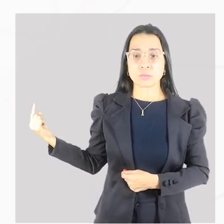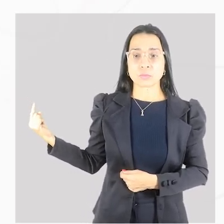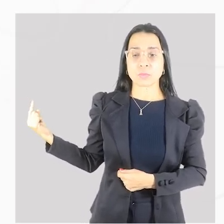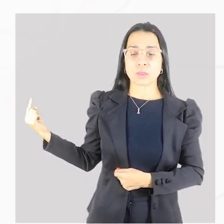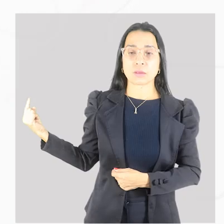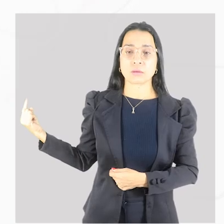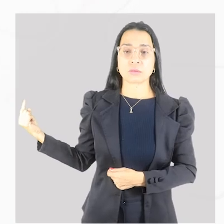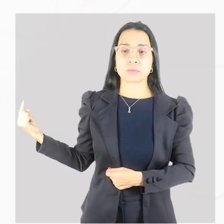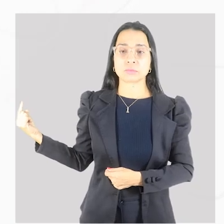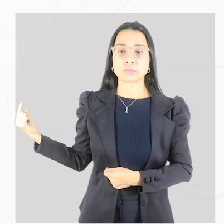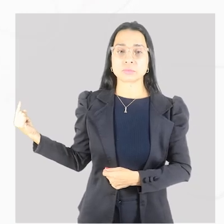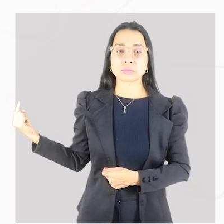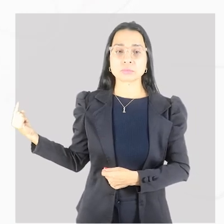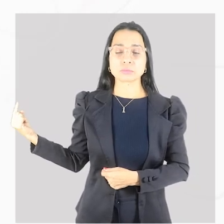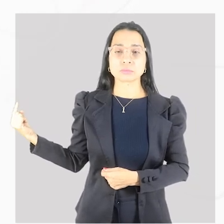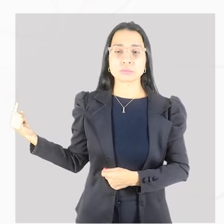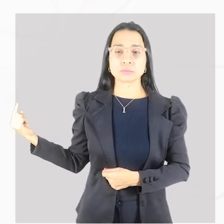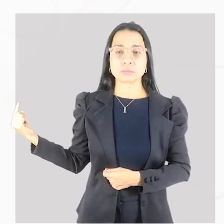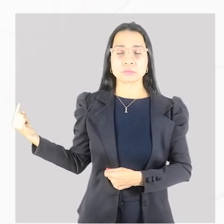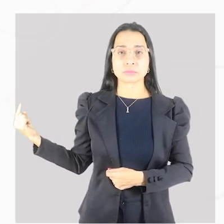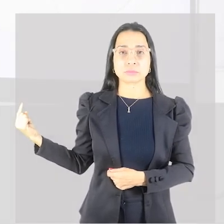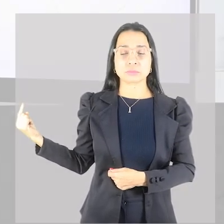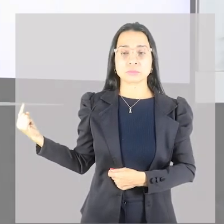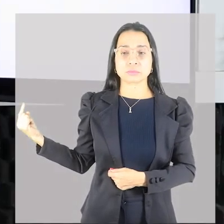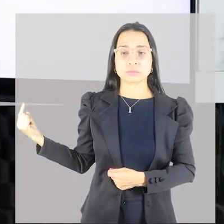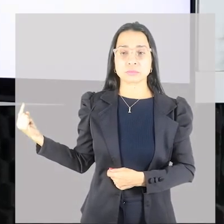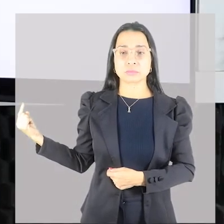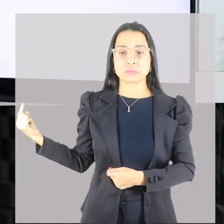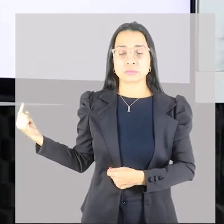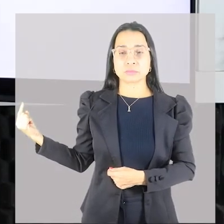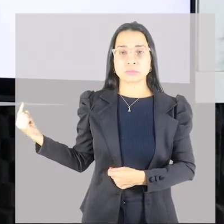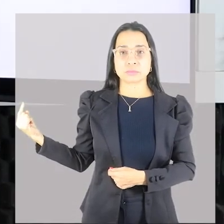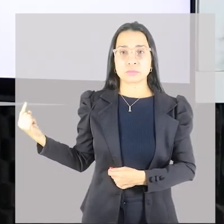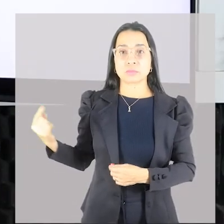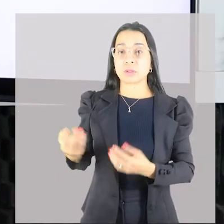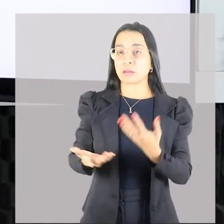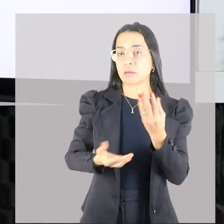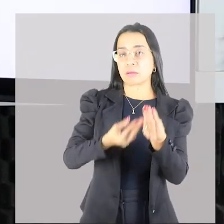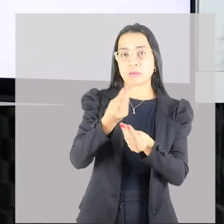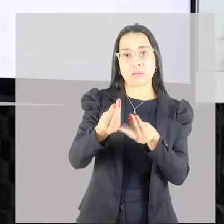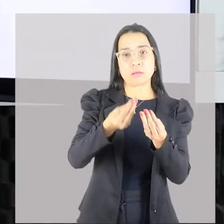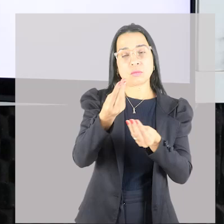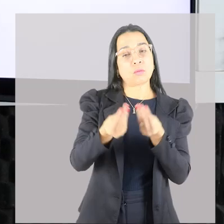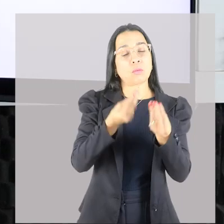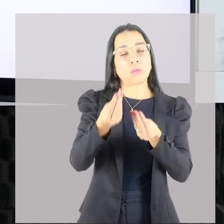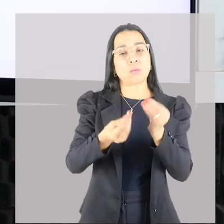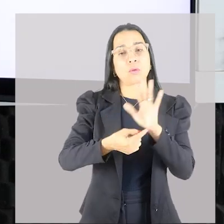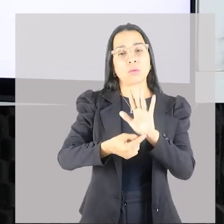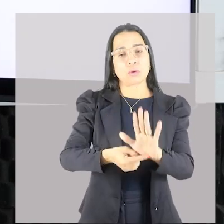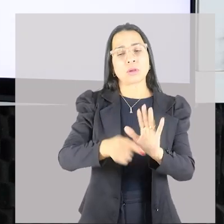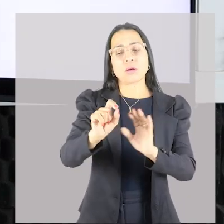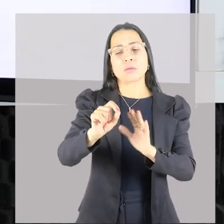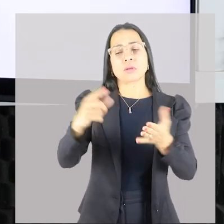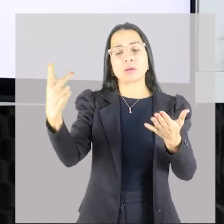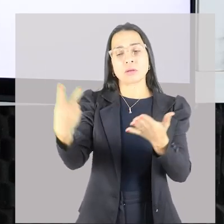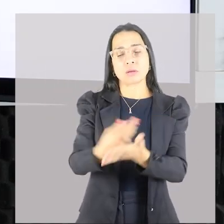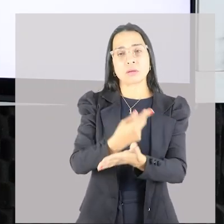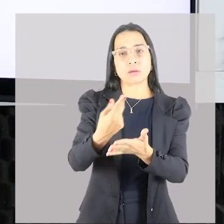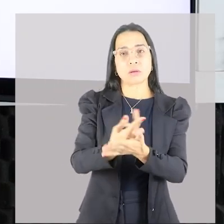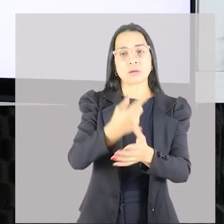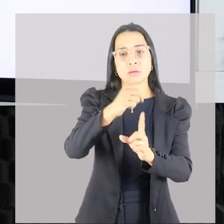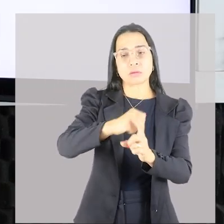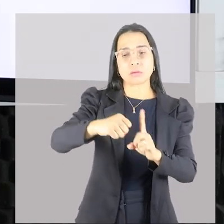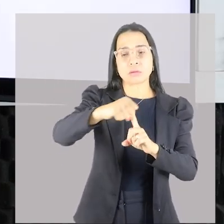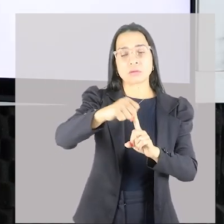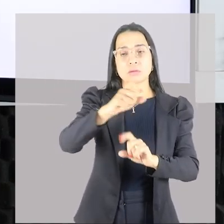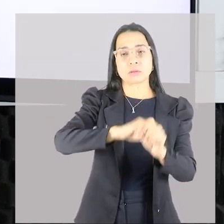governos para uma situação que é injusta ou insatisfatória. Então é uma forma ali de mostrar aquilo que está errado na sociedade, de